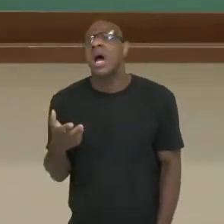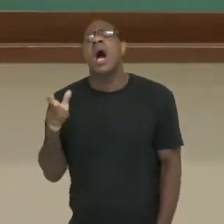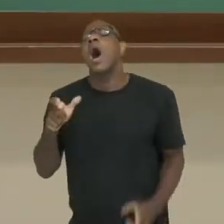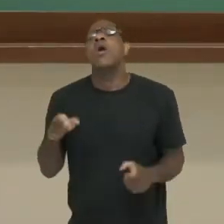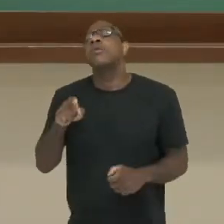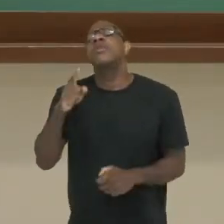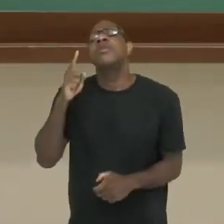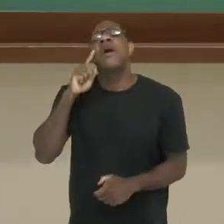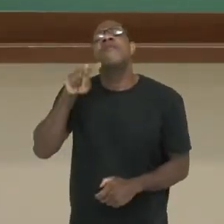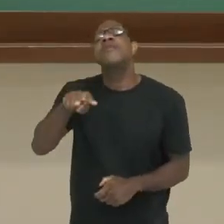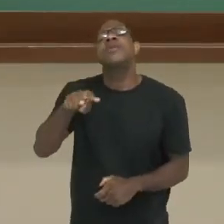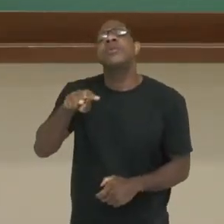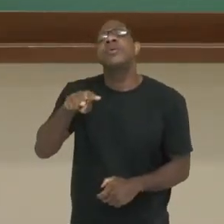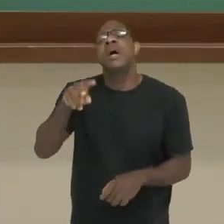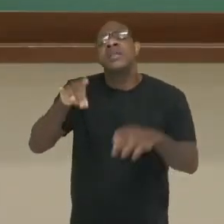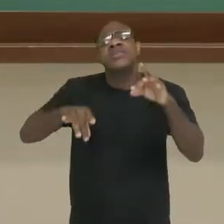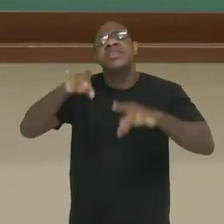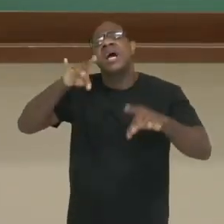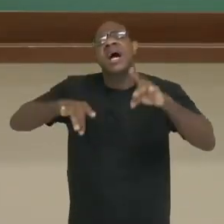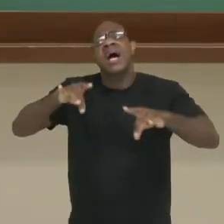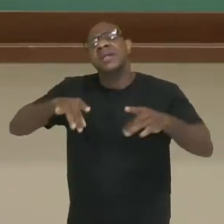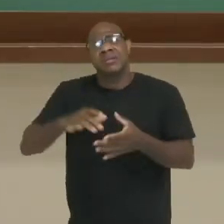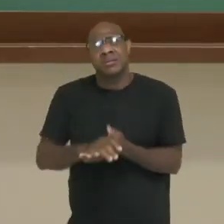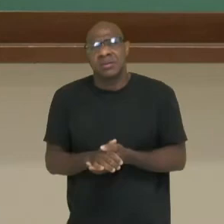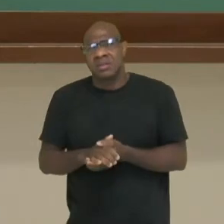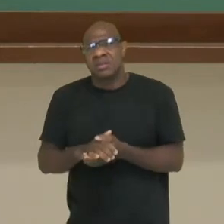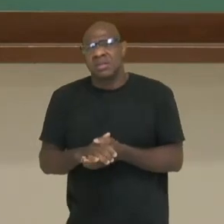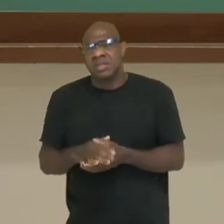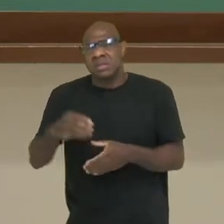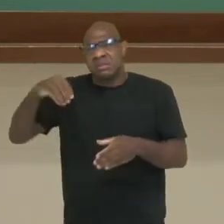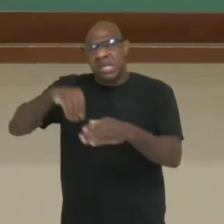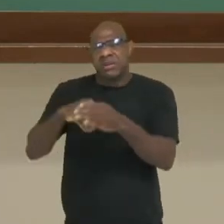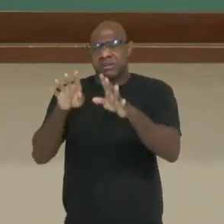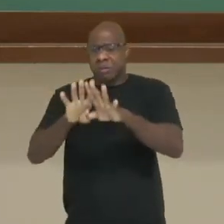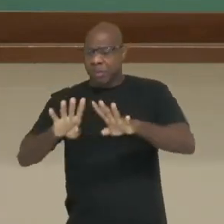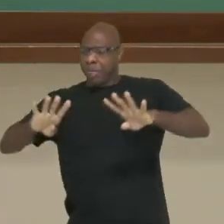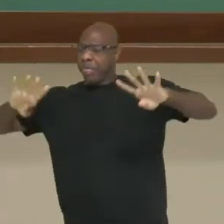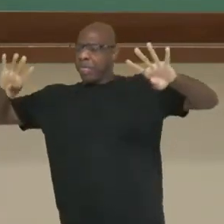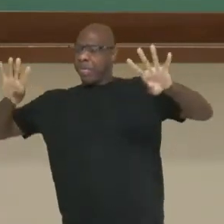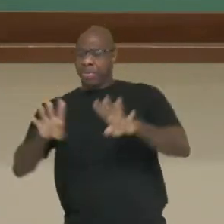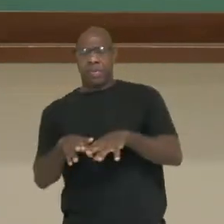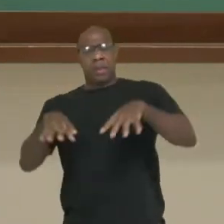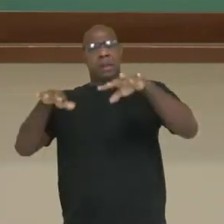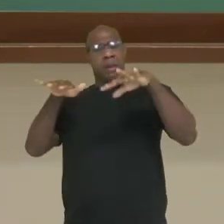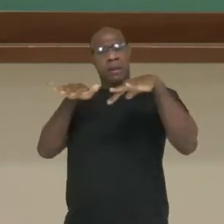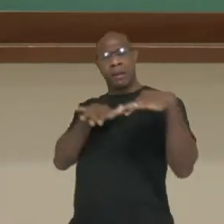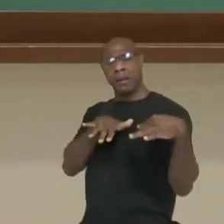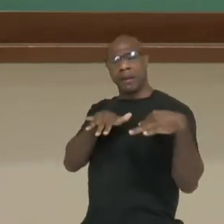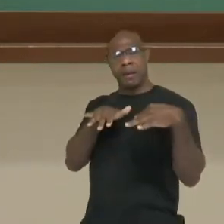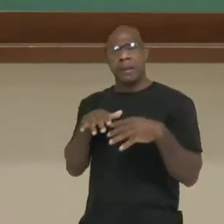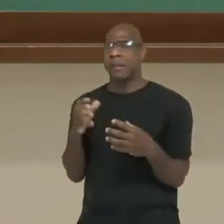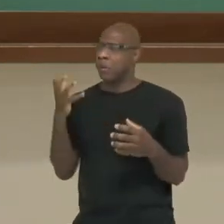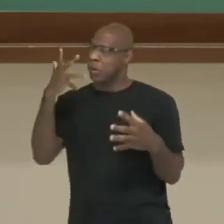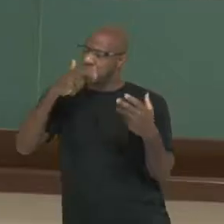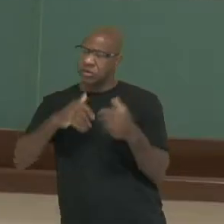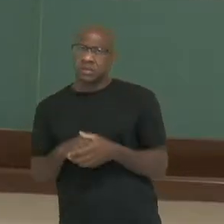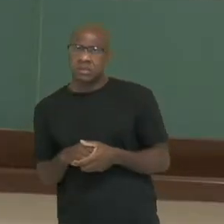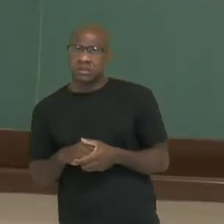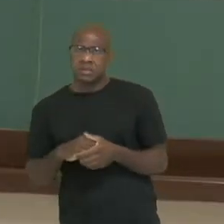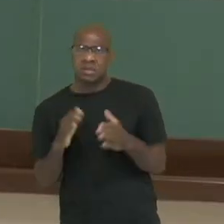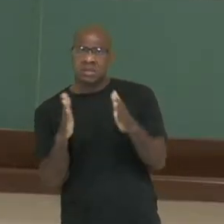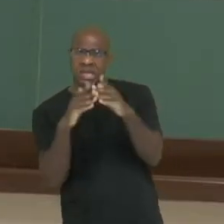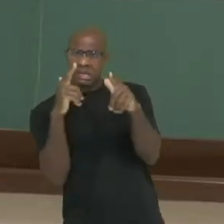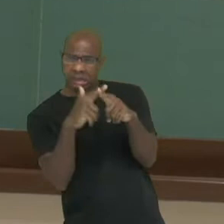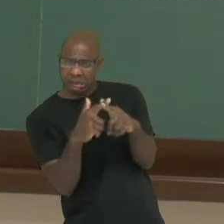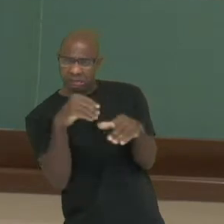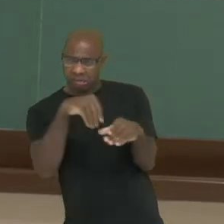apresentação teatral? E aí? Já viu no teatro? Assistiu sentadinho lá na plateia, bonitinho? Na